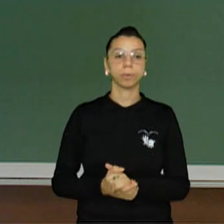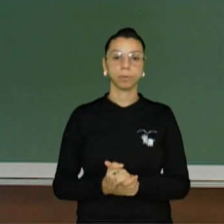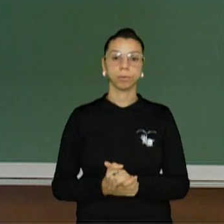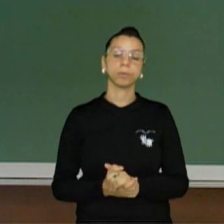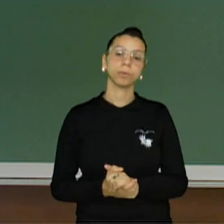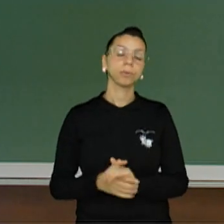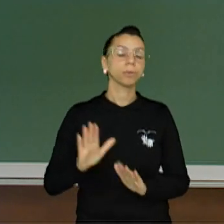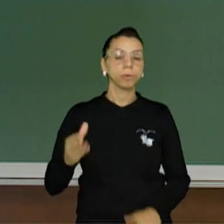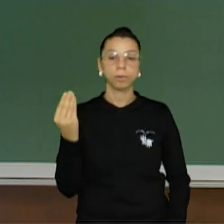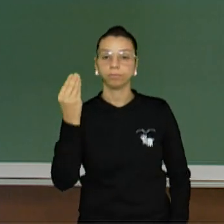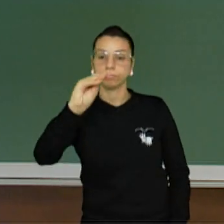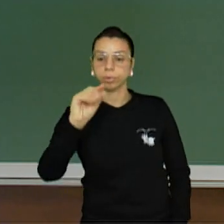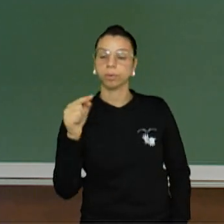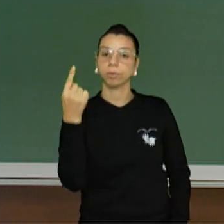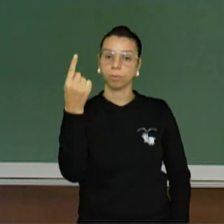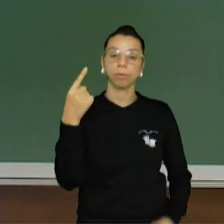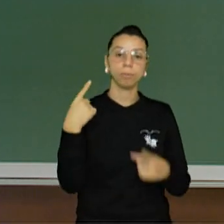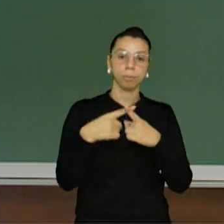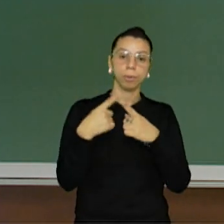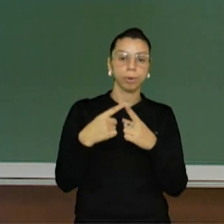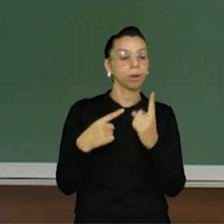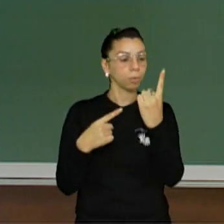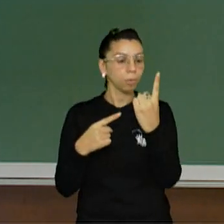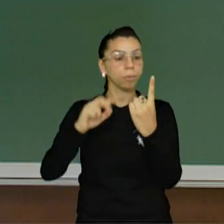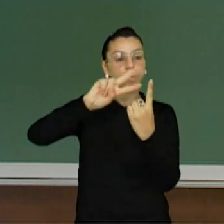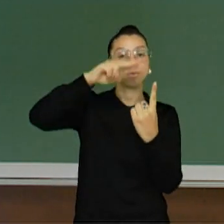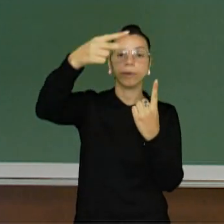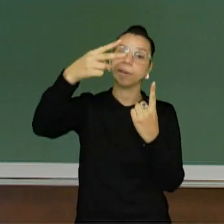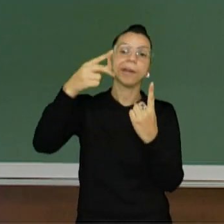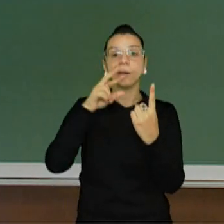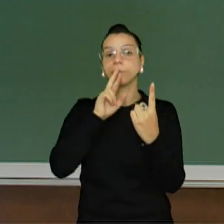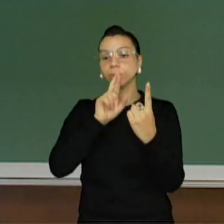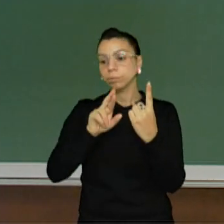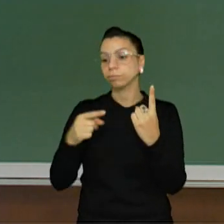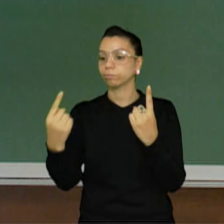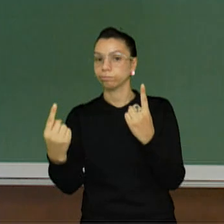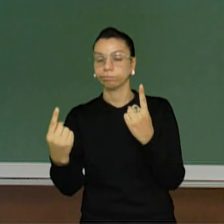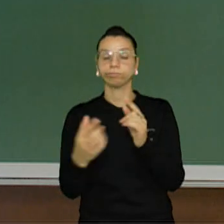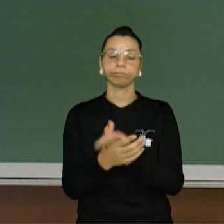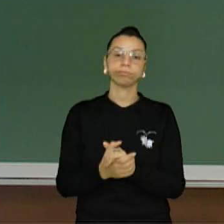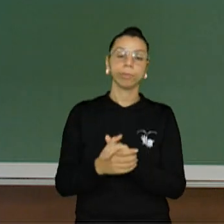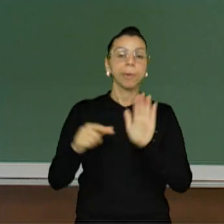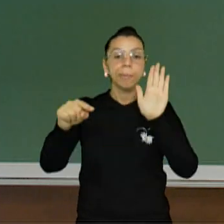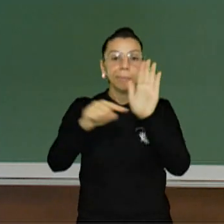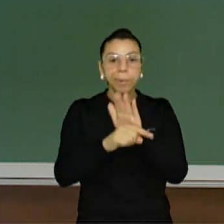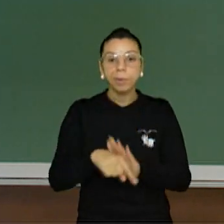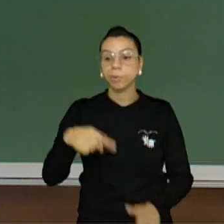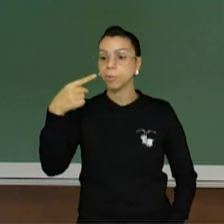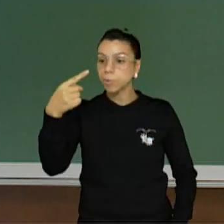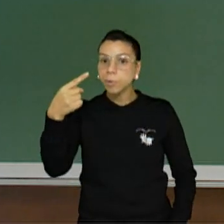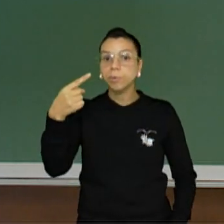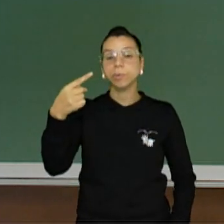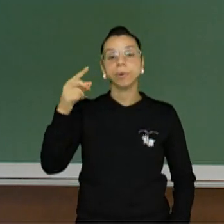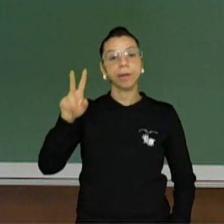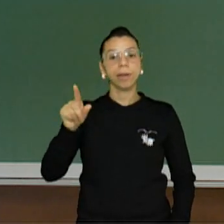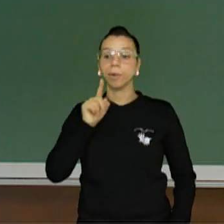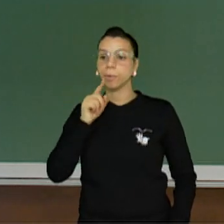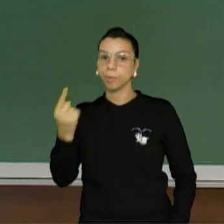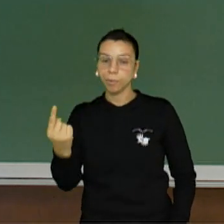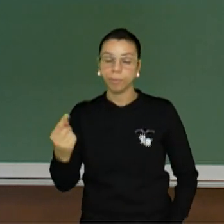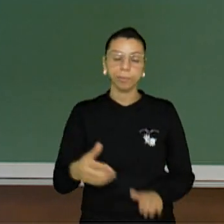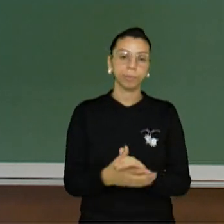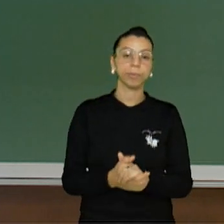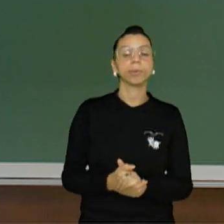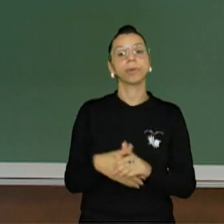já coloquei 1, porque 1 ao quadrado é o mesmo, menos A ao quadrado. Quer dizer que o termo mais A